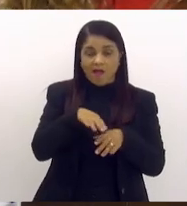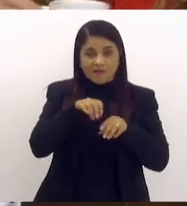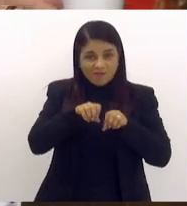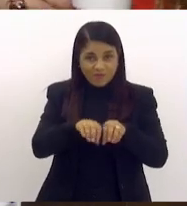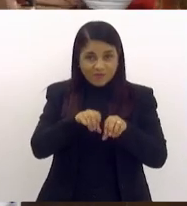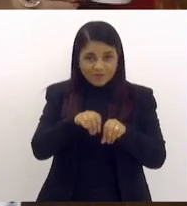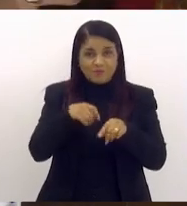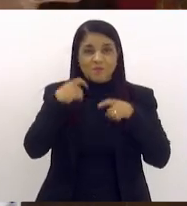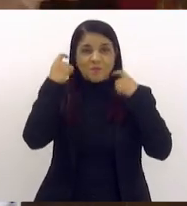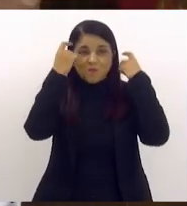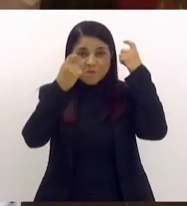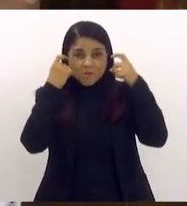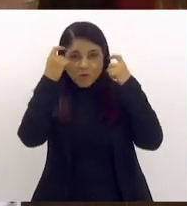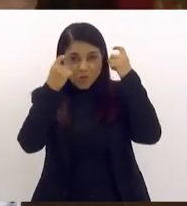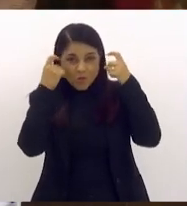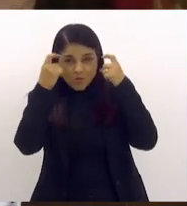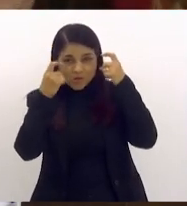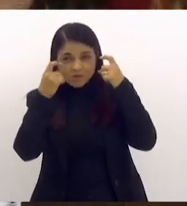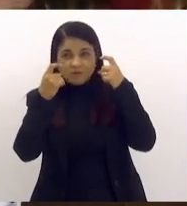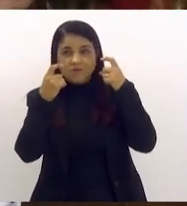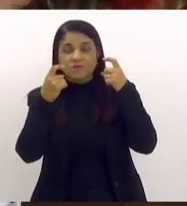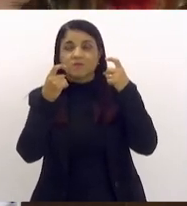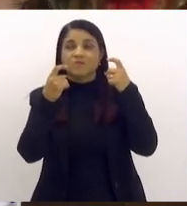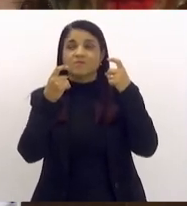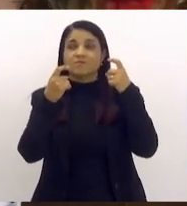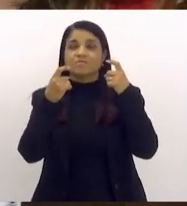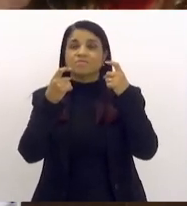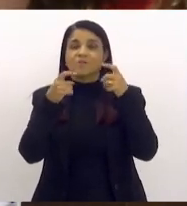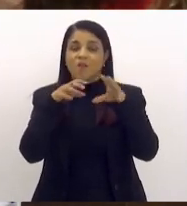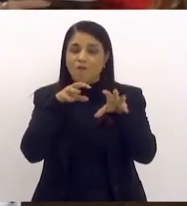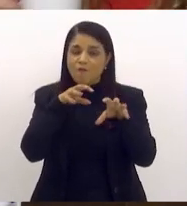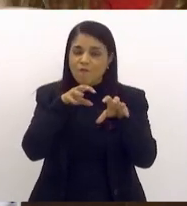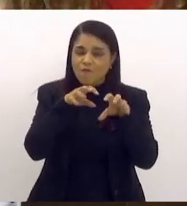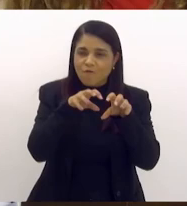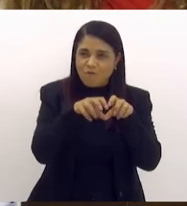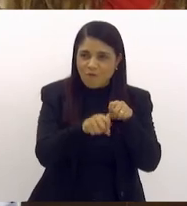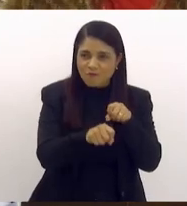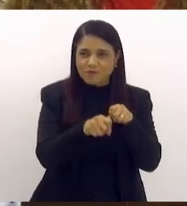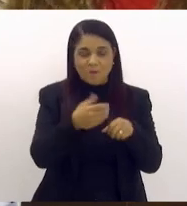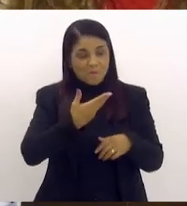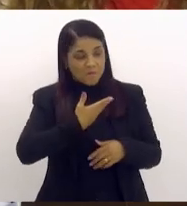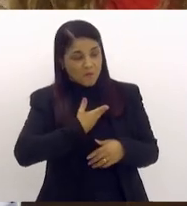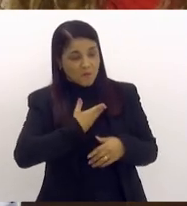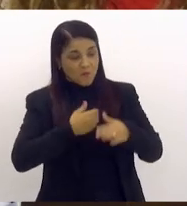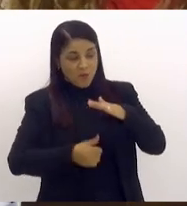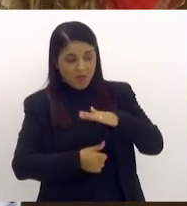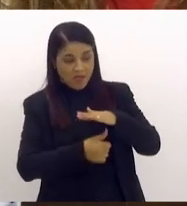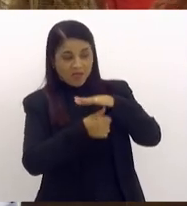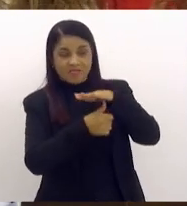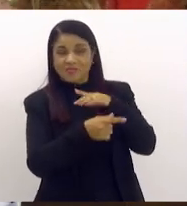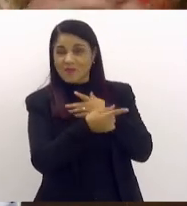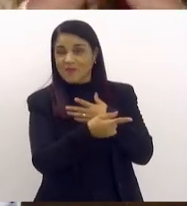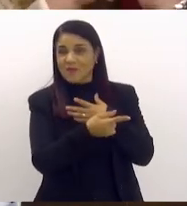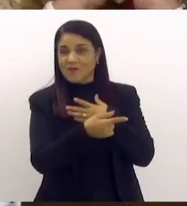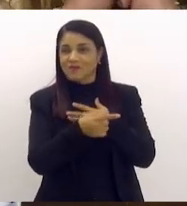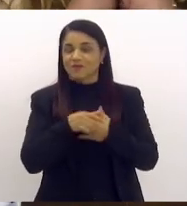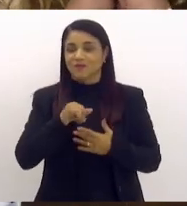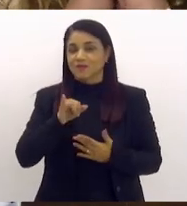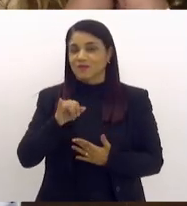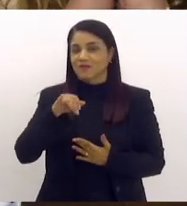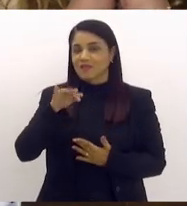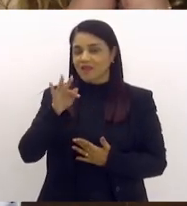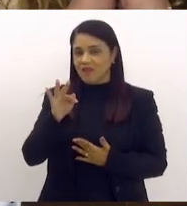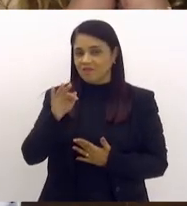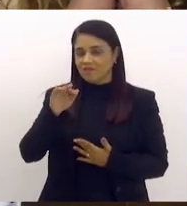falar da preocupação de que a gente tenha eh formação e aí tô vendo aqui meu companheiro que é reitor de de do IFRJ